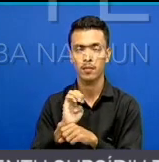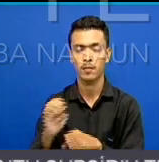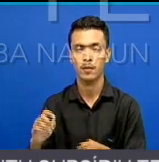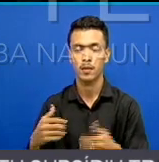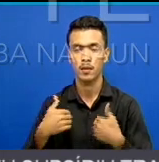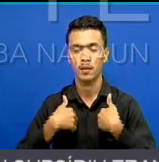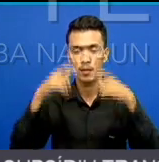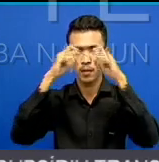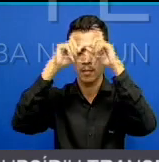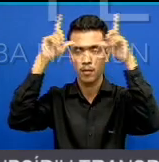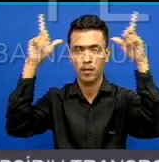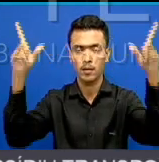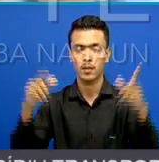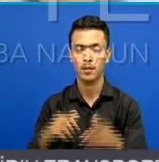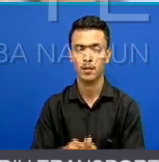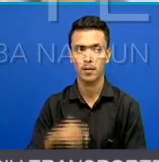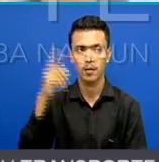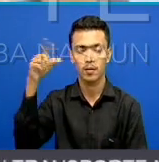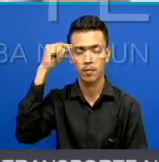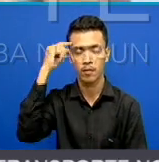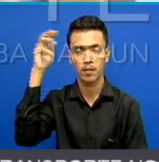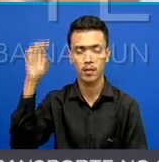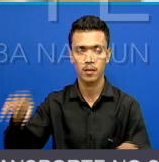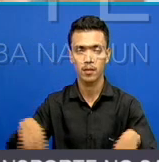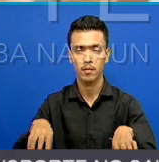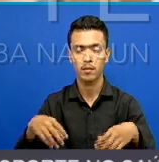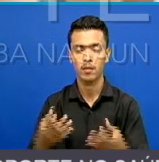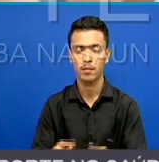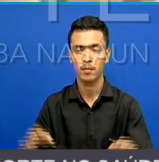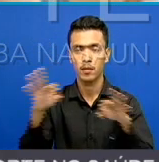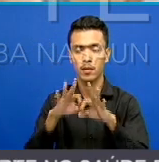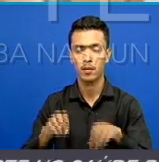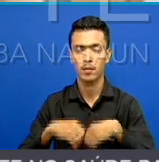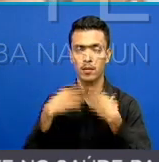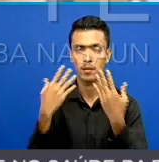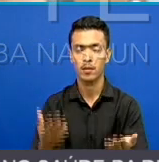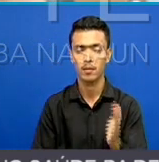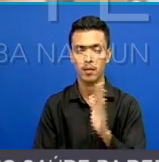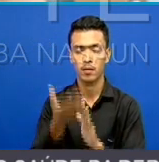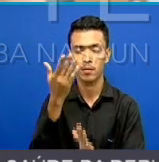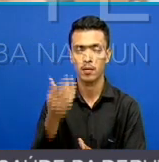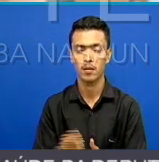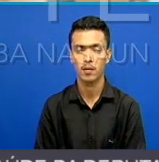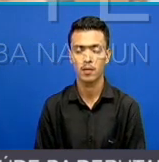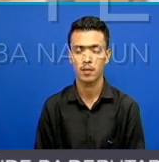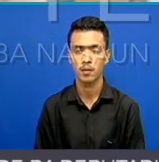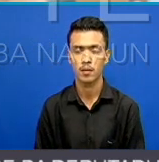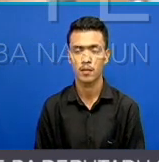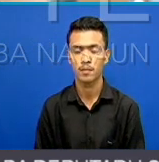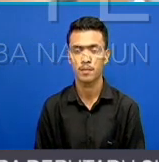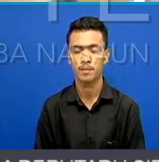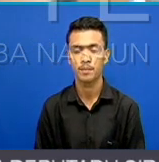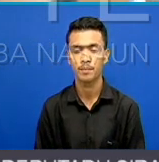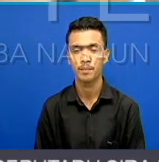econômico e Timor-Leste. Governo é missão importante, ele, mas o insama casai rendimento, o insama casai tem crescimento econômico